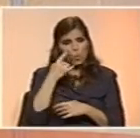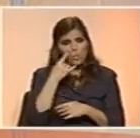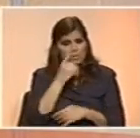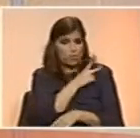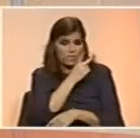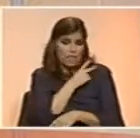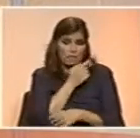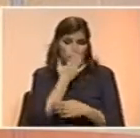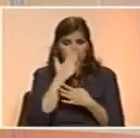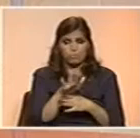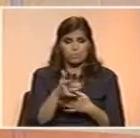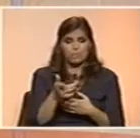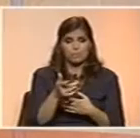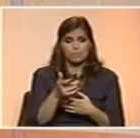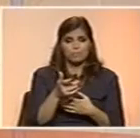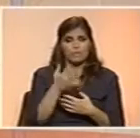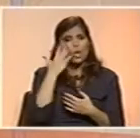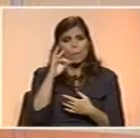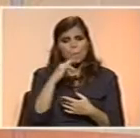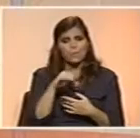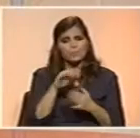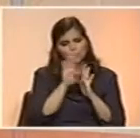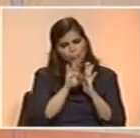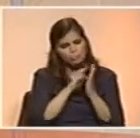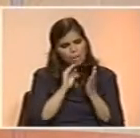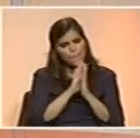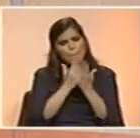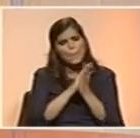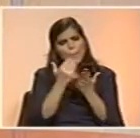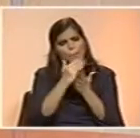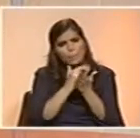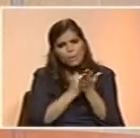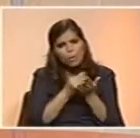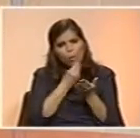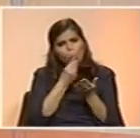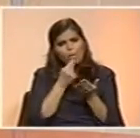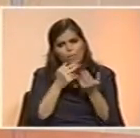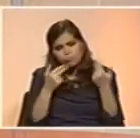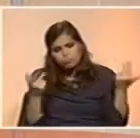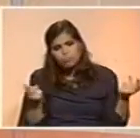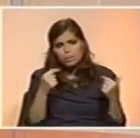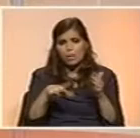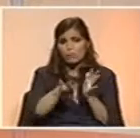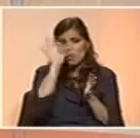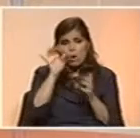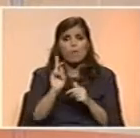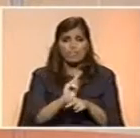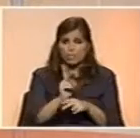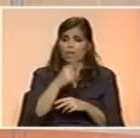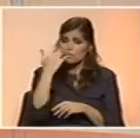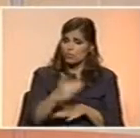universidades, normalmente tem vários menus e acho que praticamente todas já têm essa opção também. Já tem um menu vegetariano